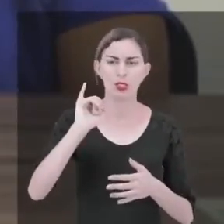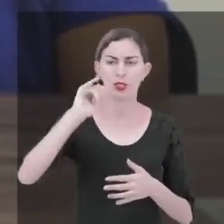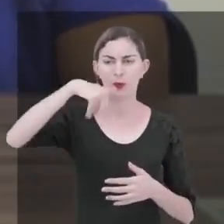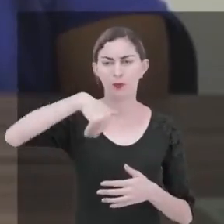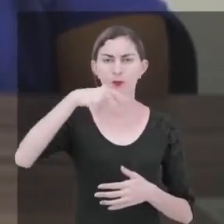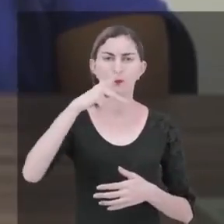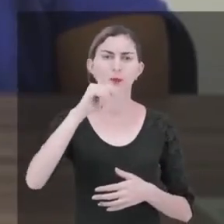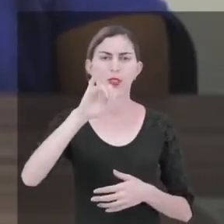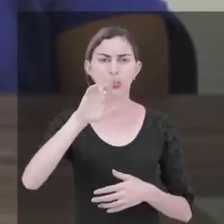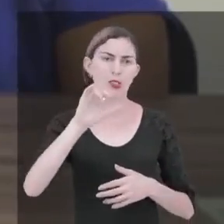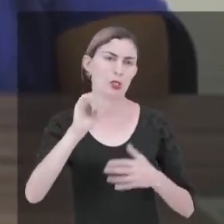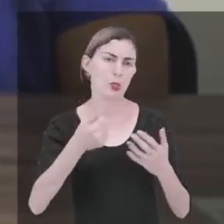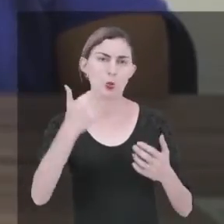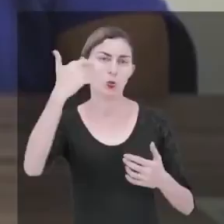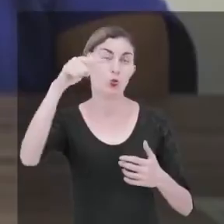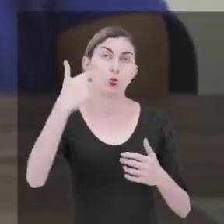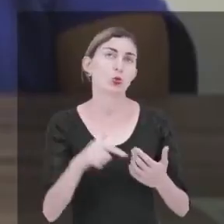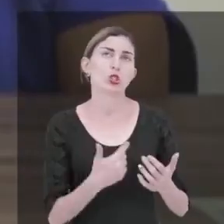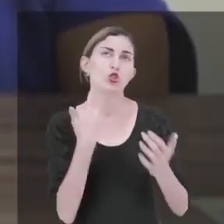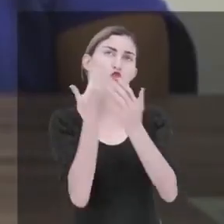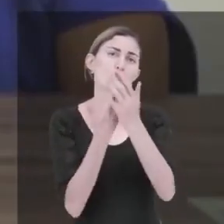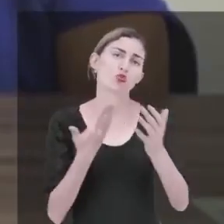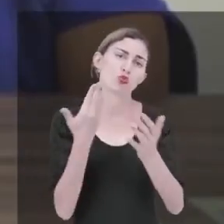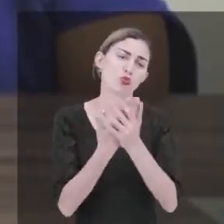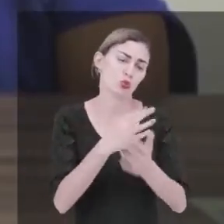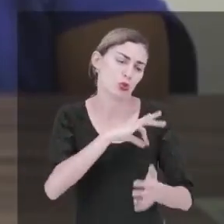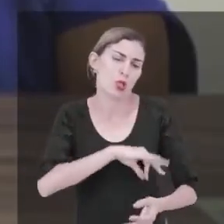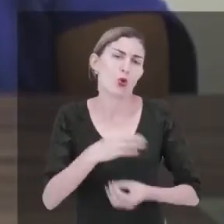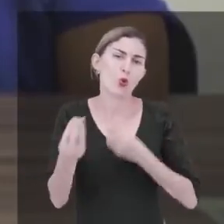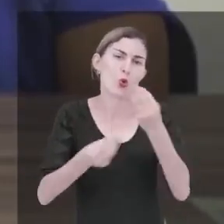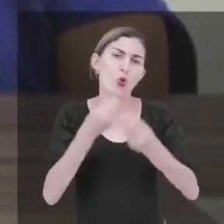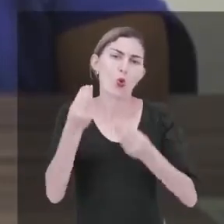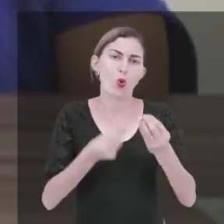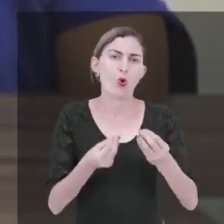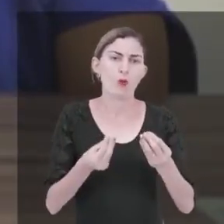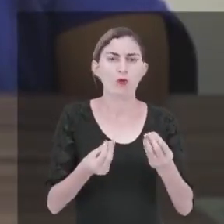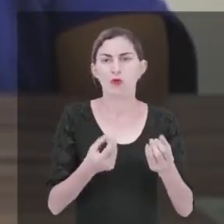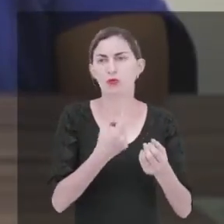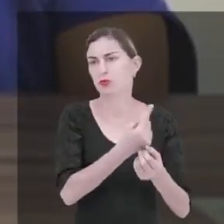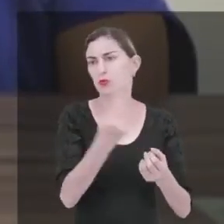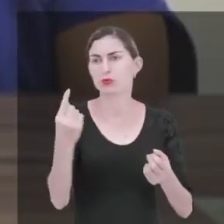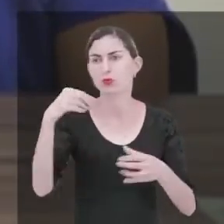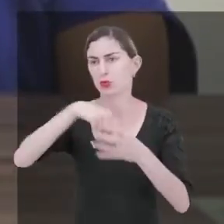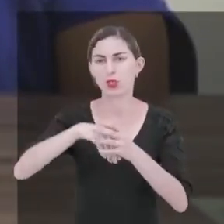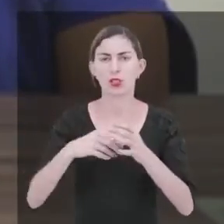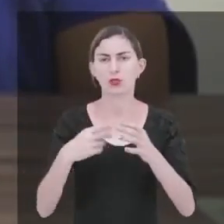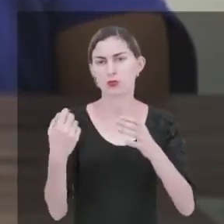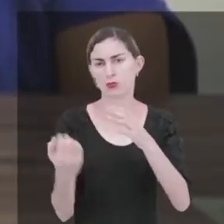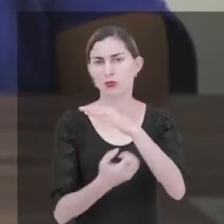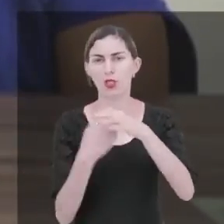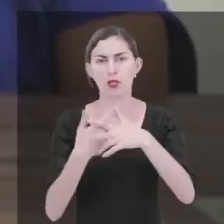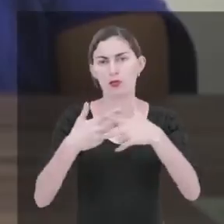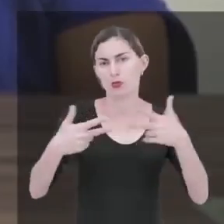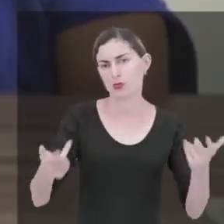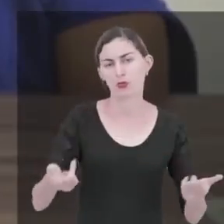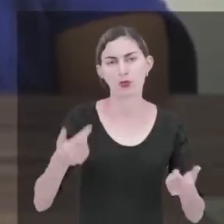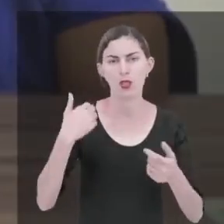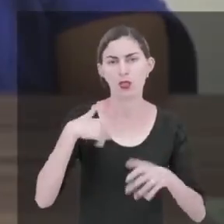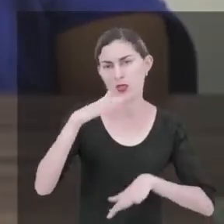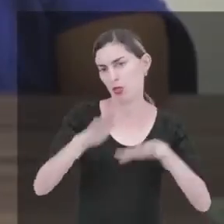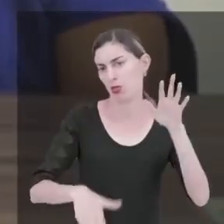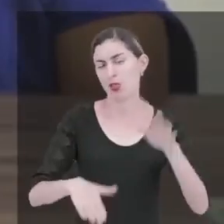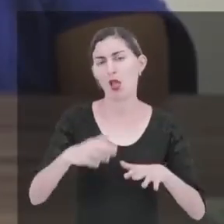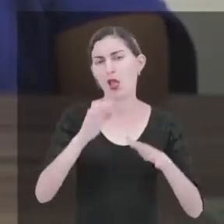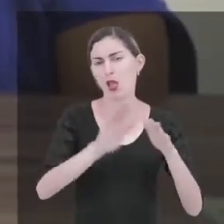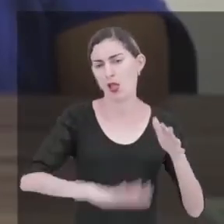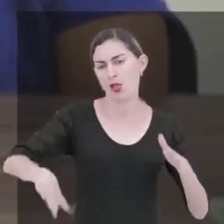muito empírica. Não existia um estudo preliminar na formação dos salários dentro das organizações, independente de